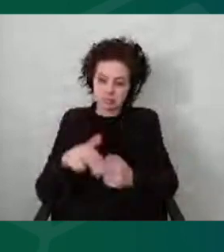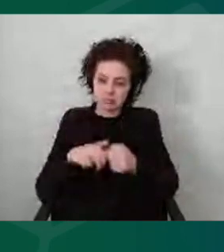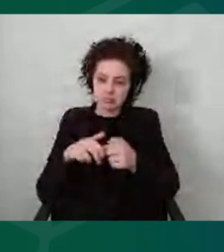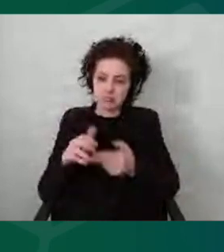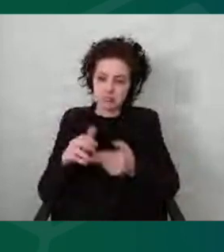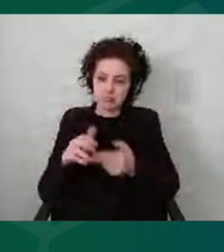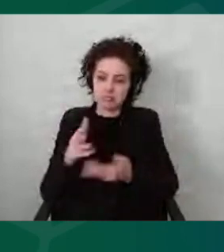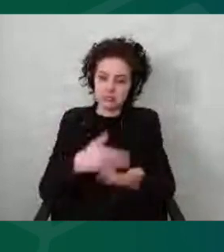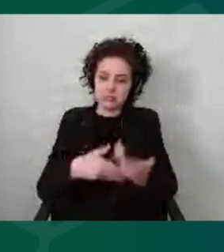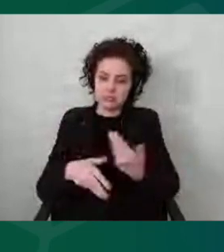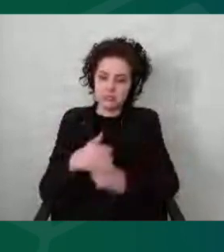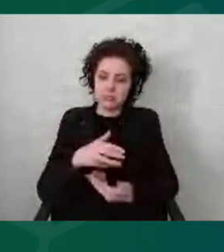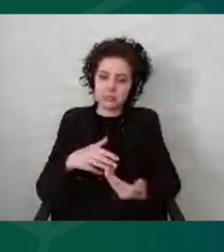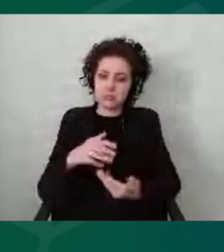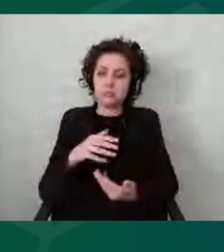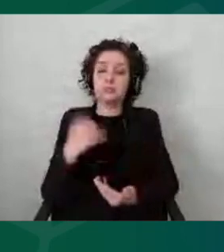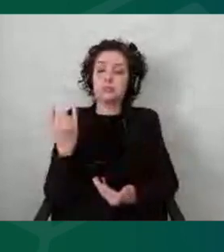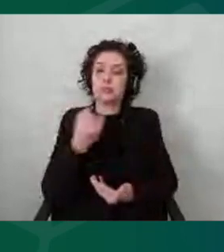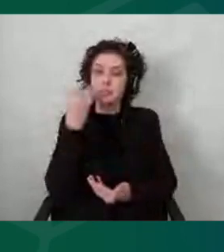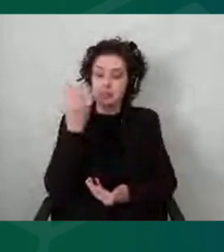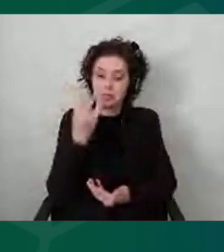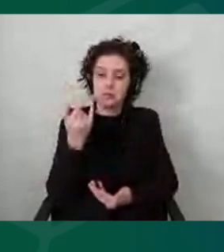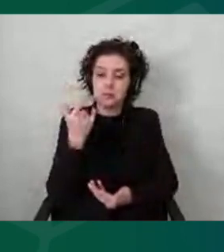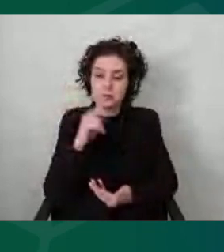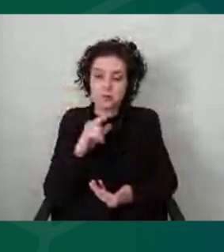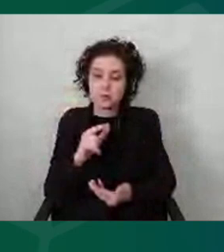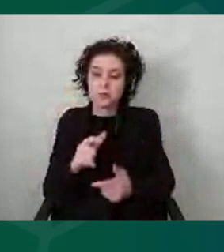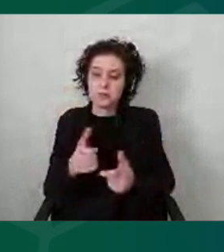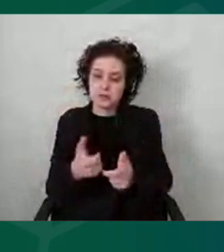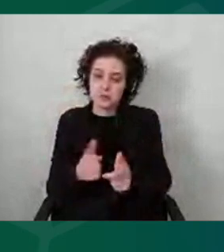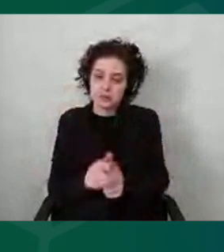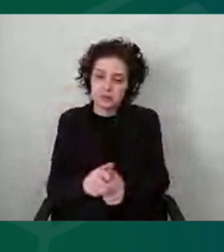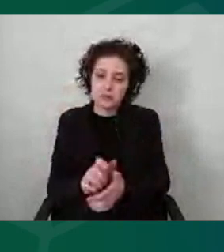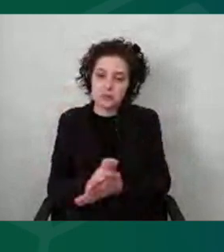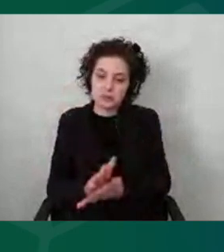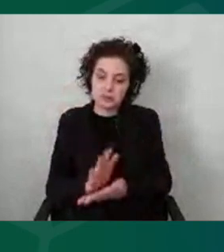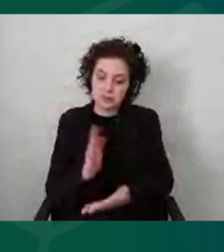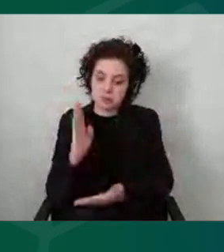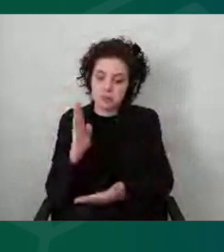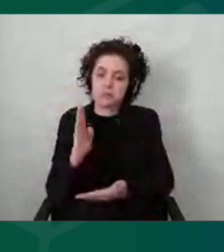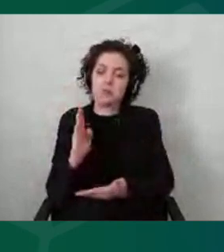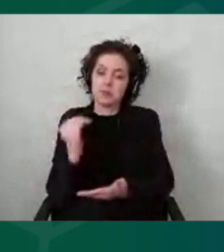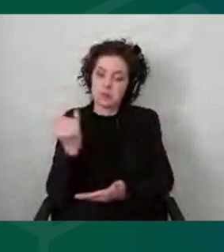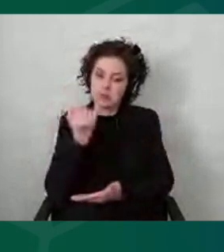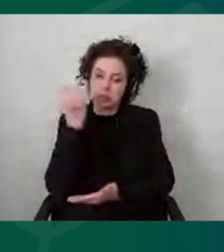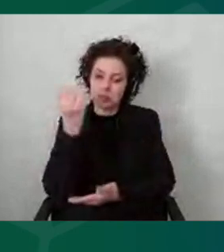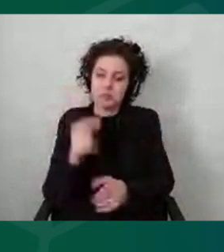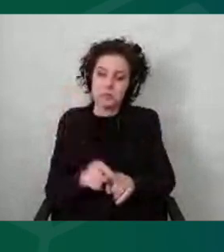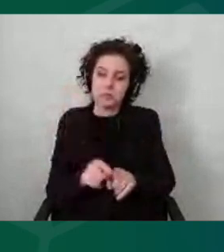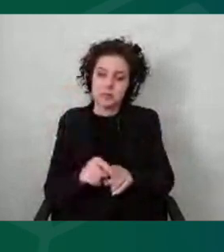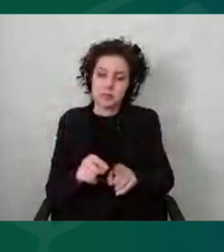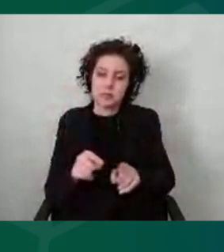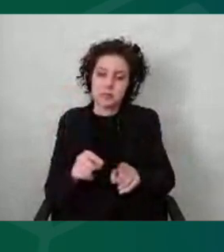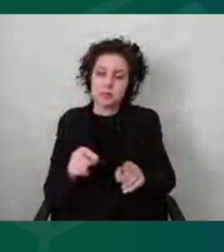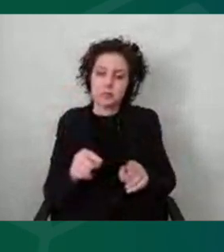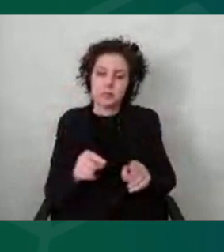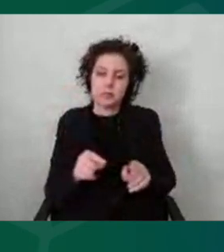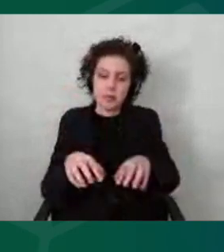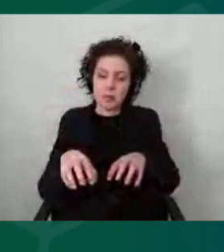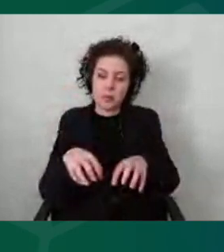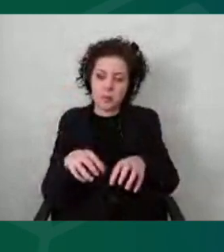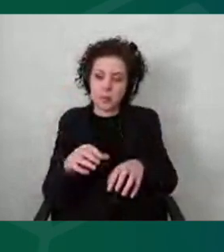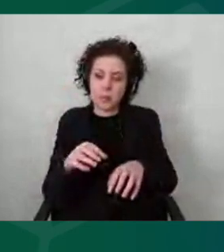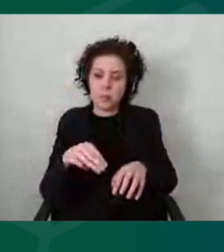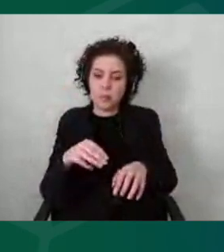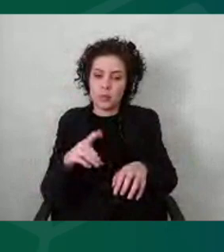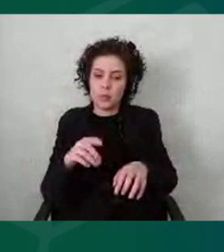papel fundamental nos processos biológicos e por estudos de módulos e de enriquecimento funcional, a